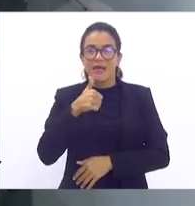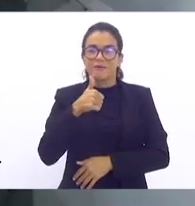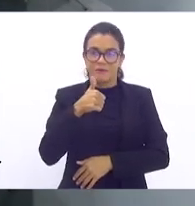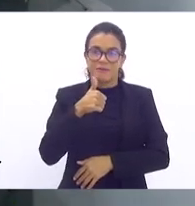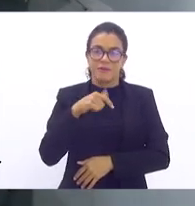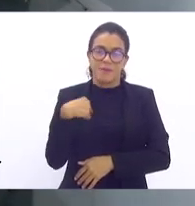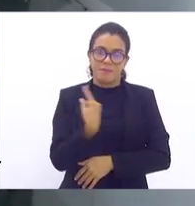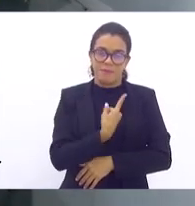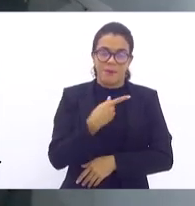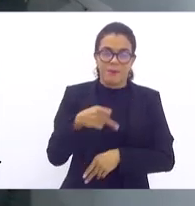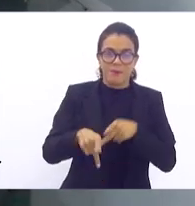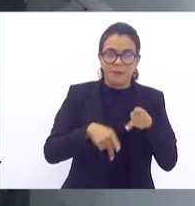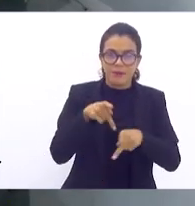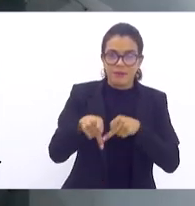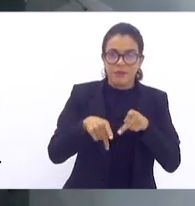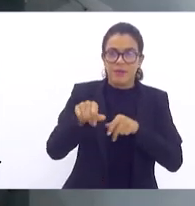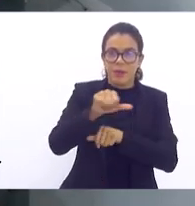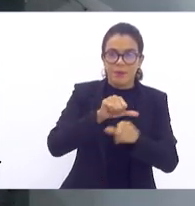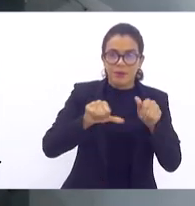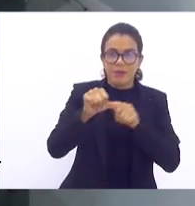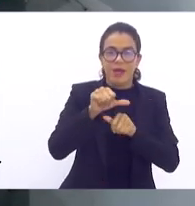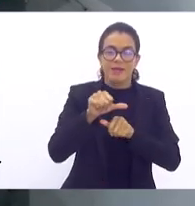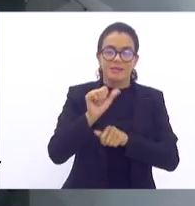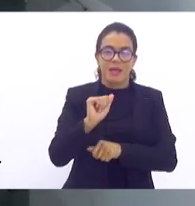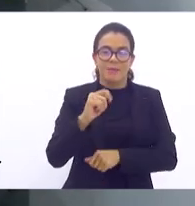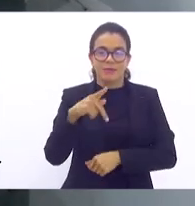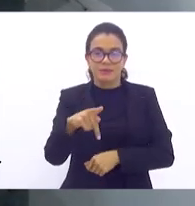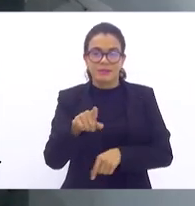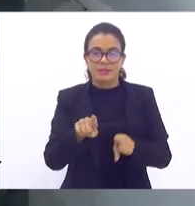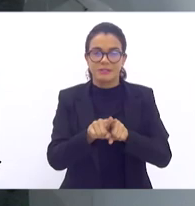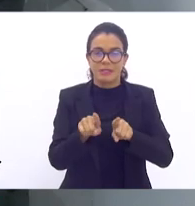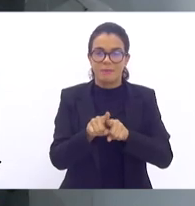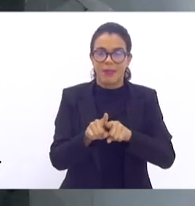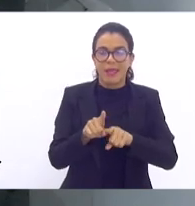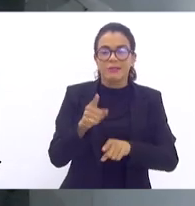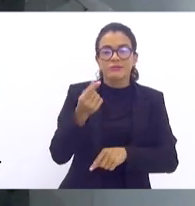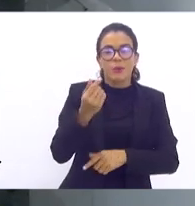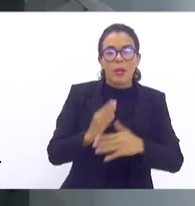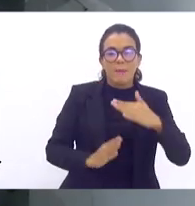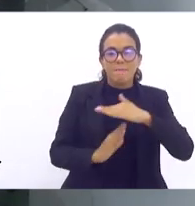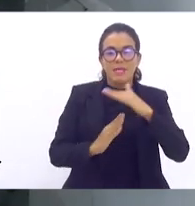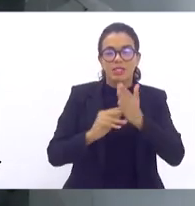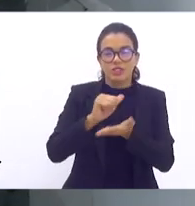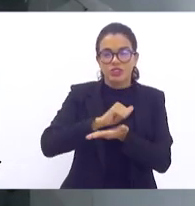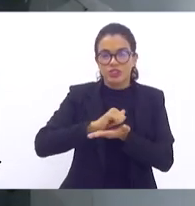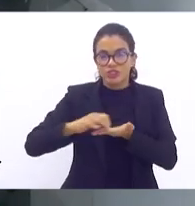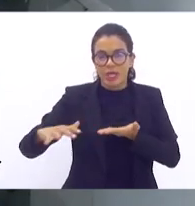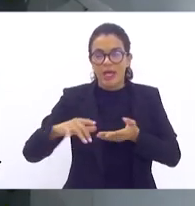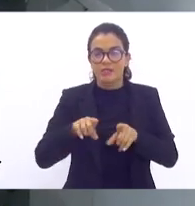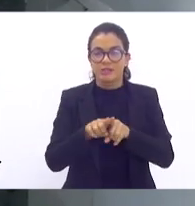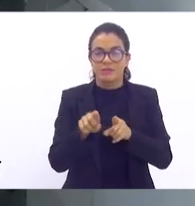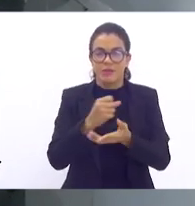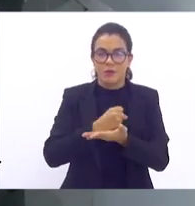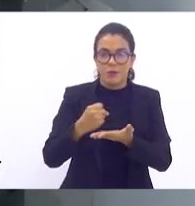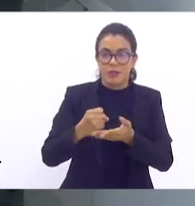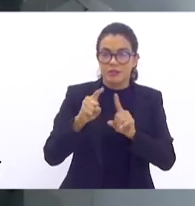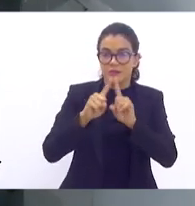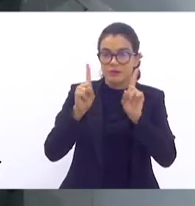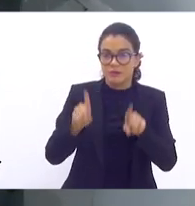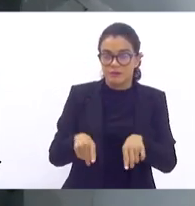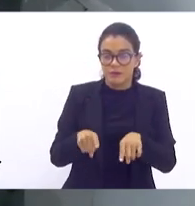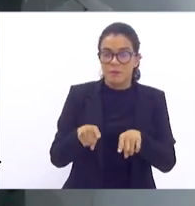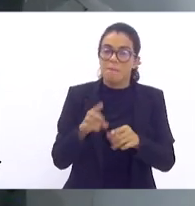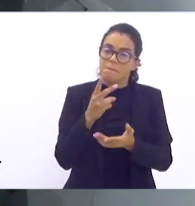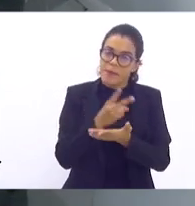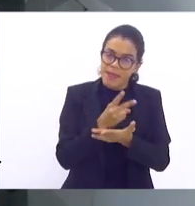a população foram reforma da Previdência a emenda do teto de gastos uma redução do número de contratação de servidores e mesmo